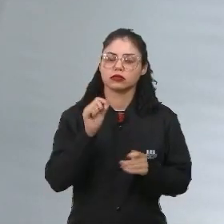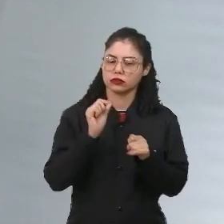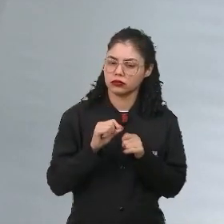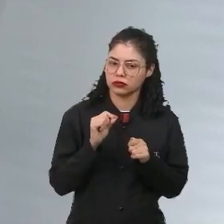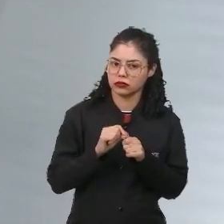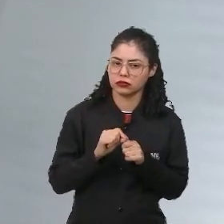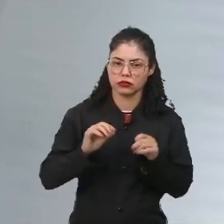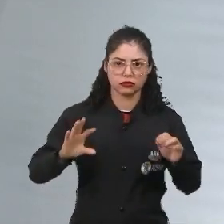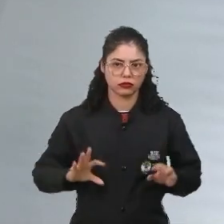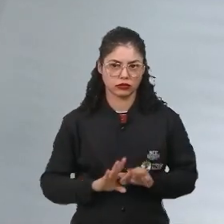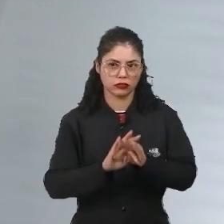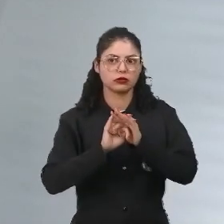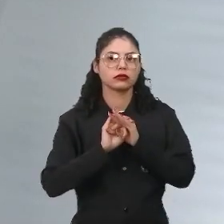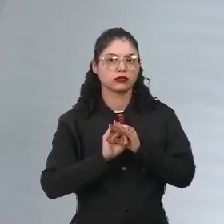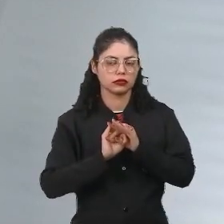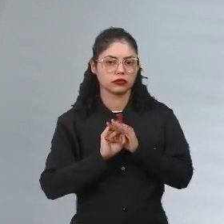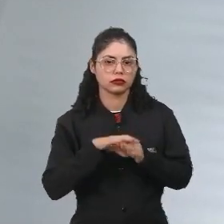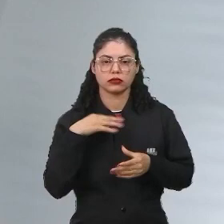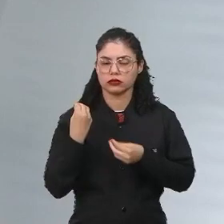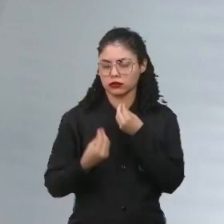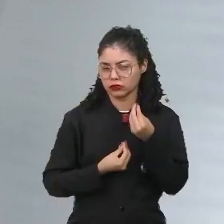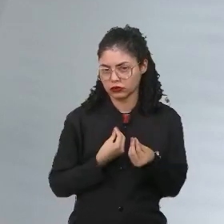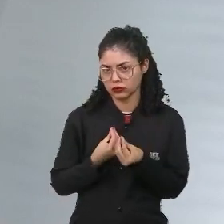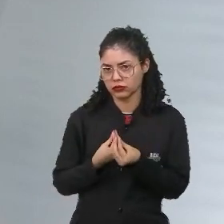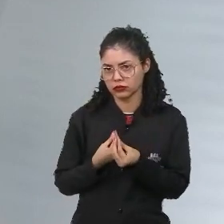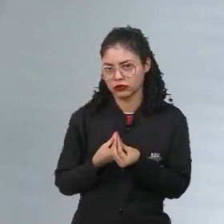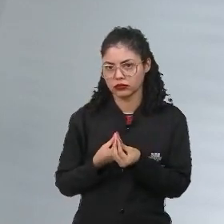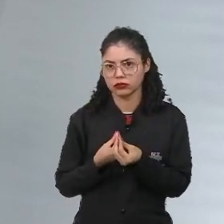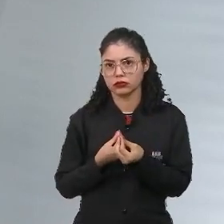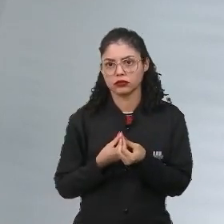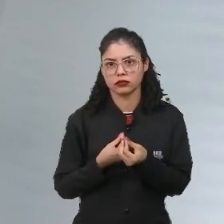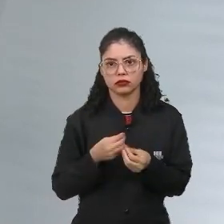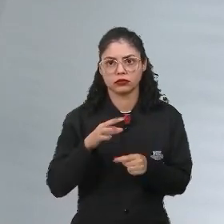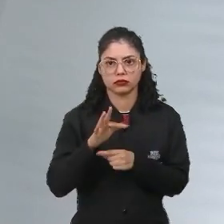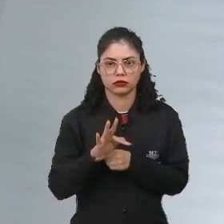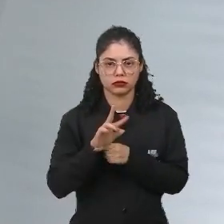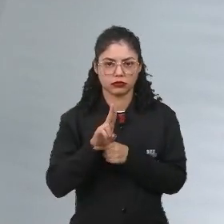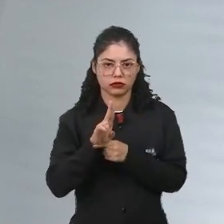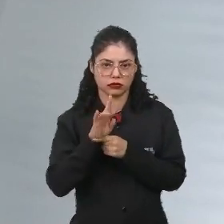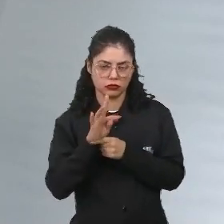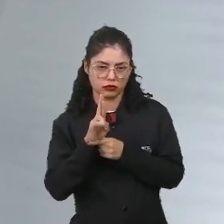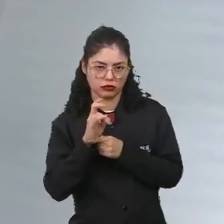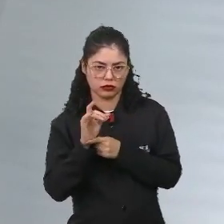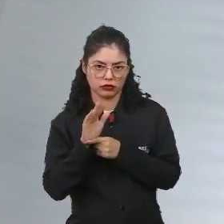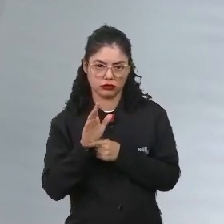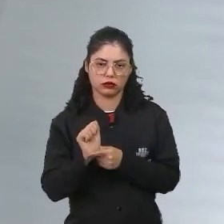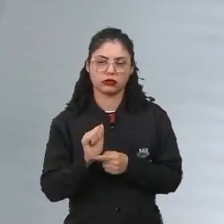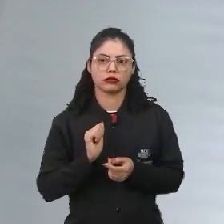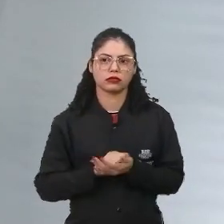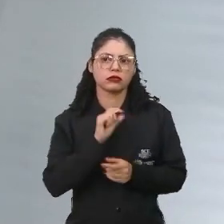uma relação aí com a palavra flutuar. O que seria uma